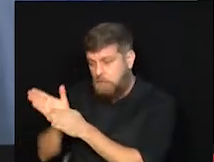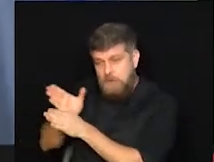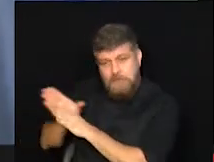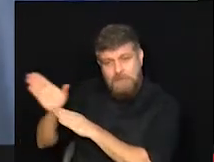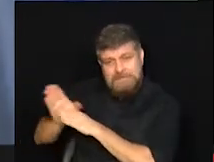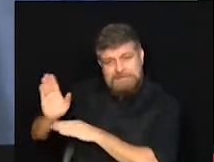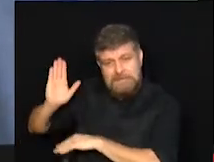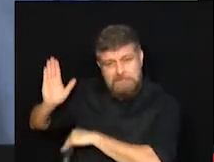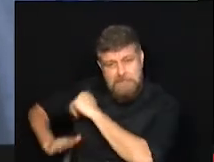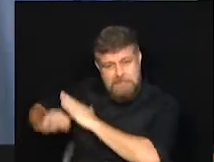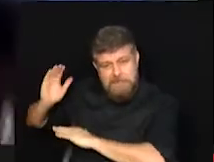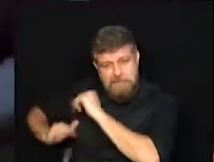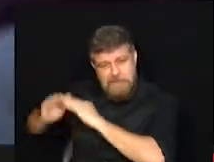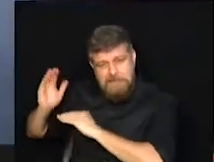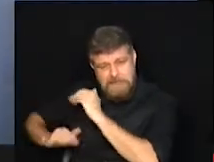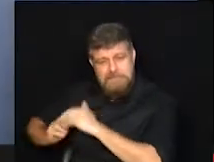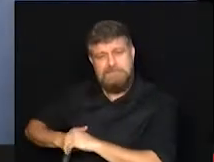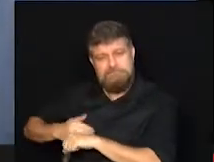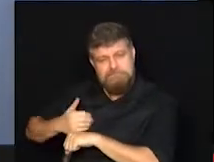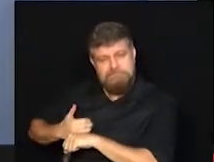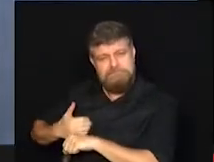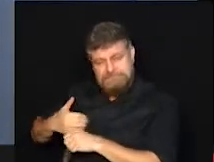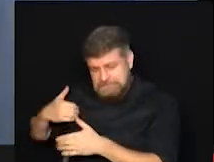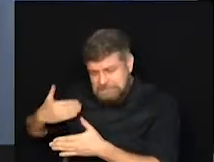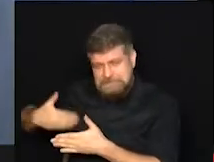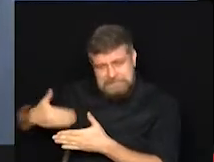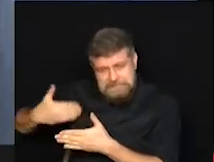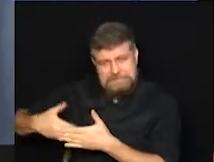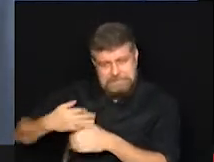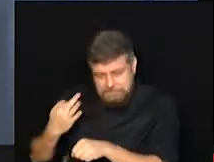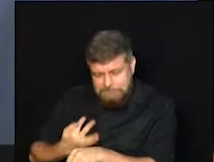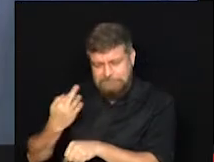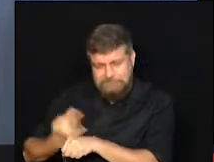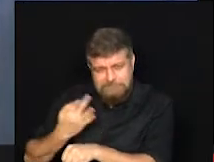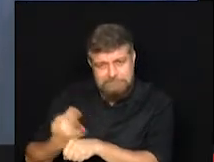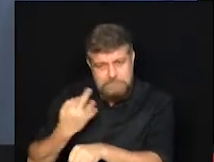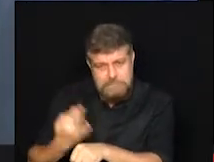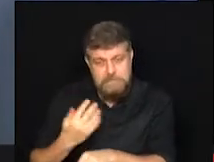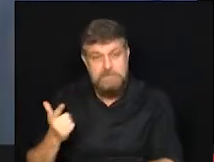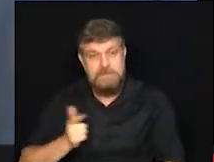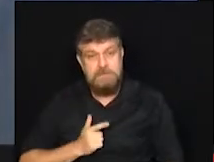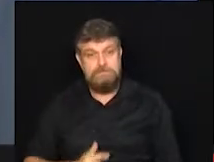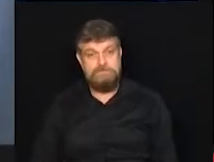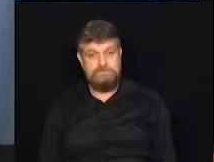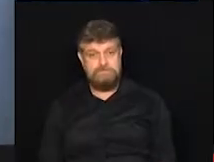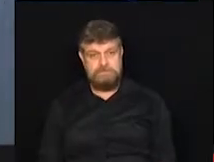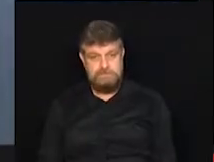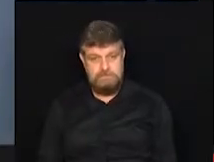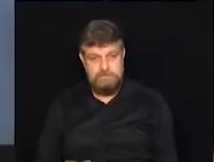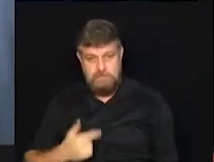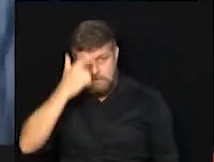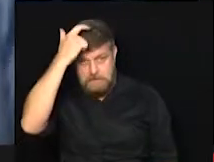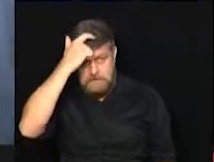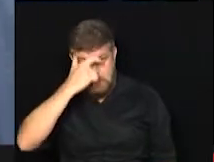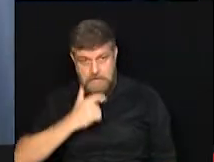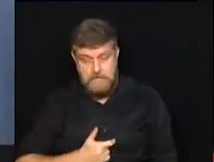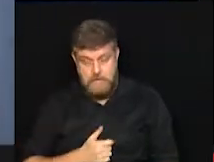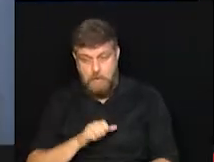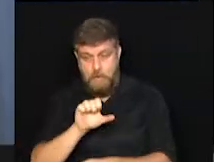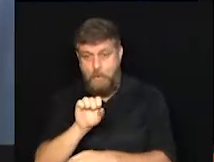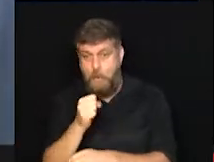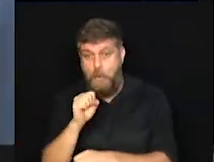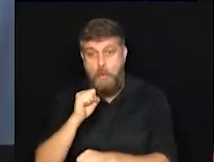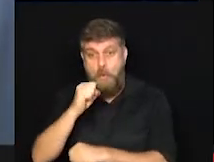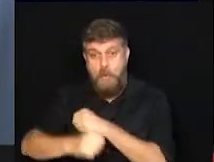né, que demandaram, trouxeram essa demanda para nós. Eu estou aqui há esses 8 anos fazendo